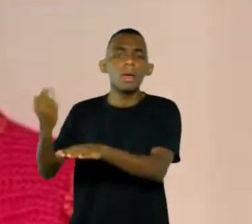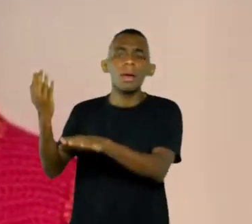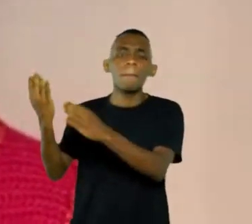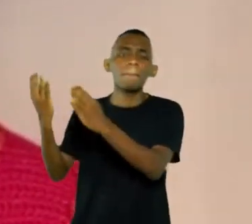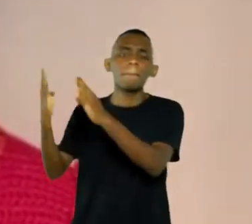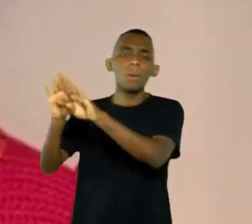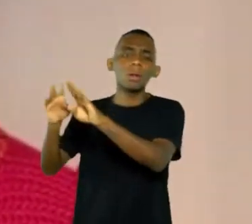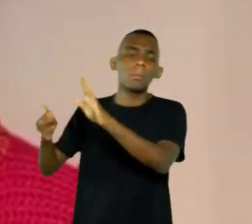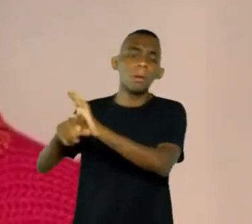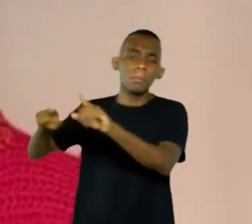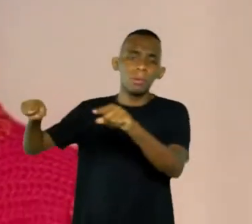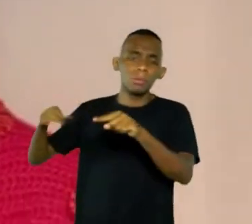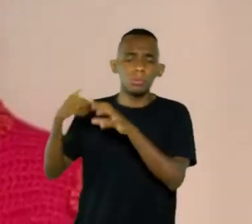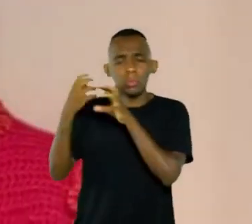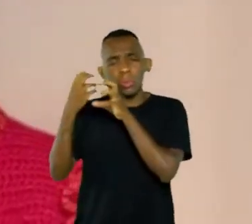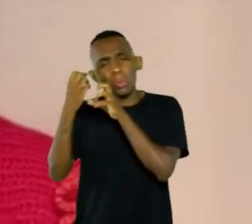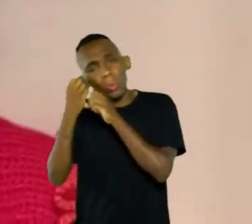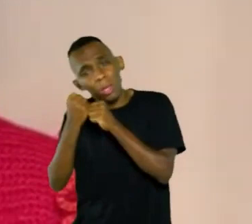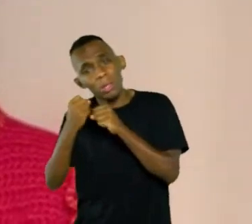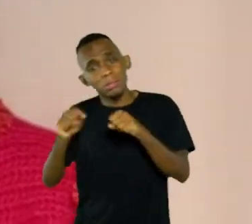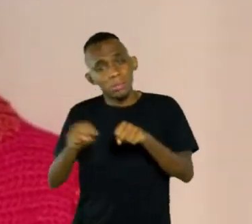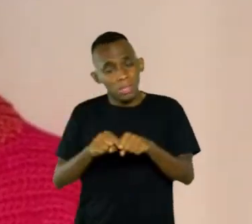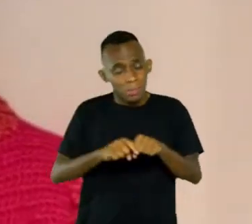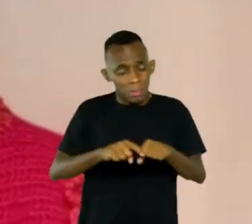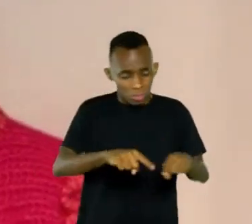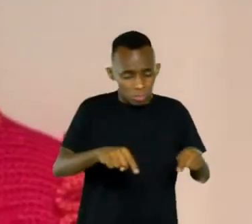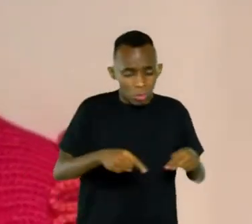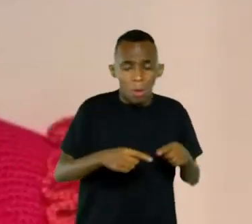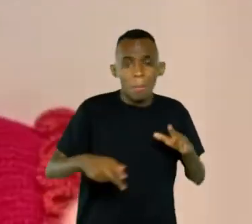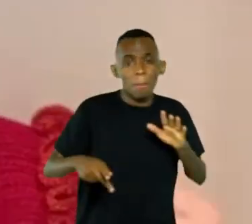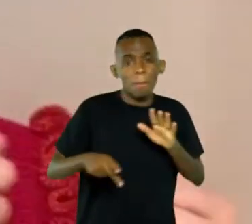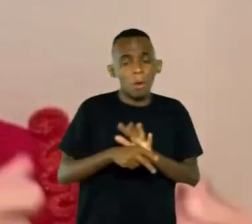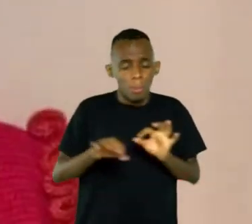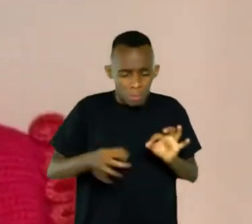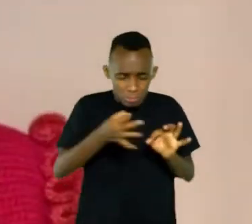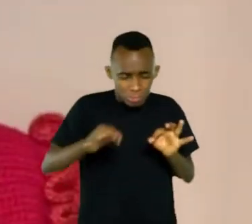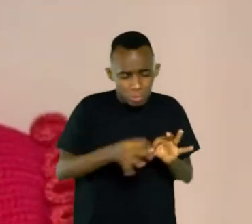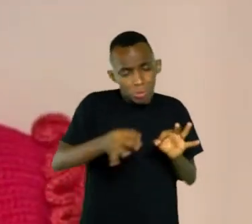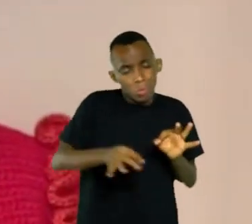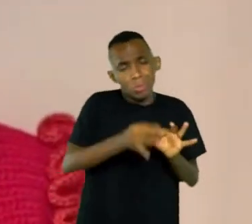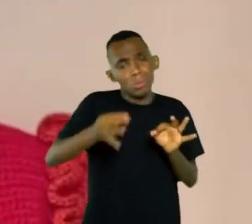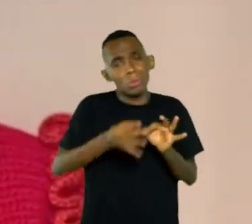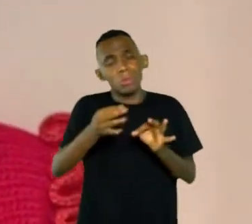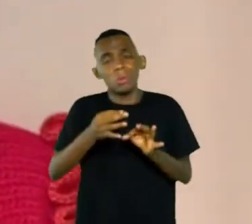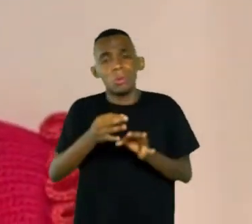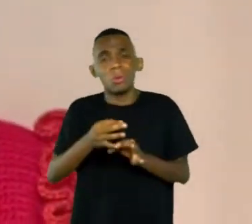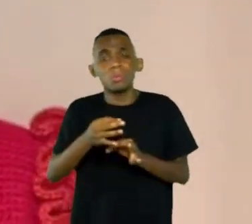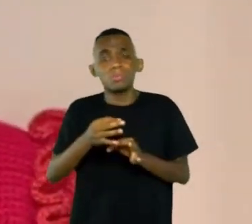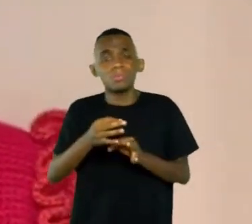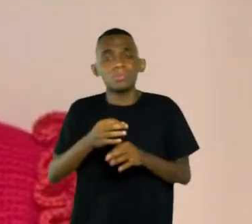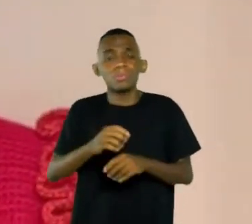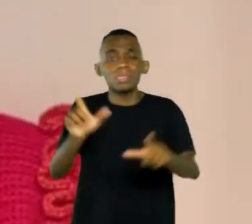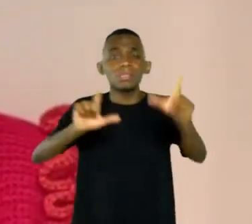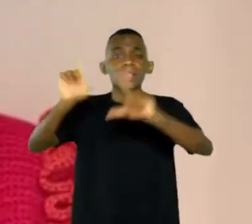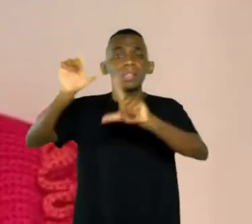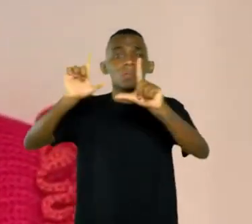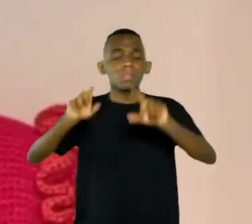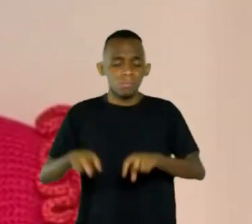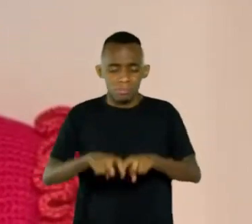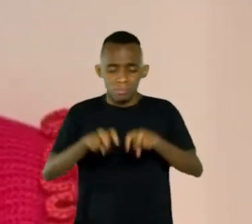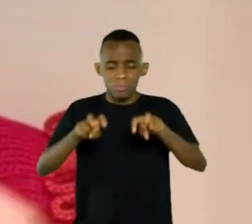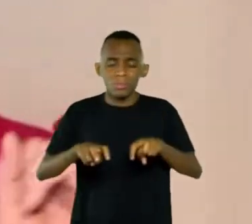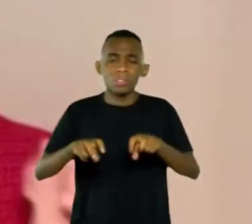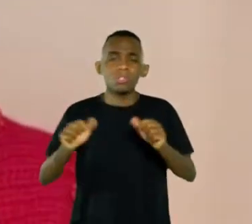Ele pegou a cestinha de tricô, que ela sempre vinha com uma cestinha cheia de coisa e sentava na frente da televisão junto com ele, né? Ela